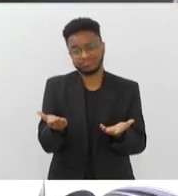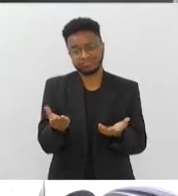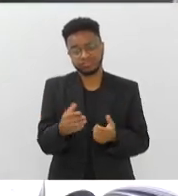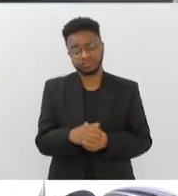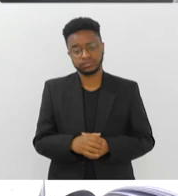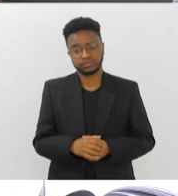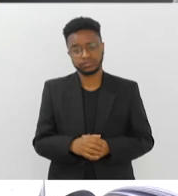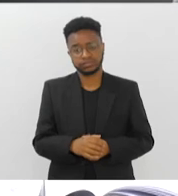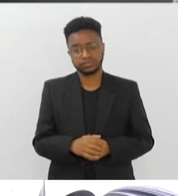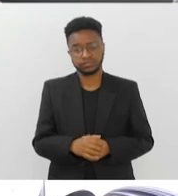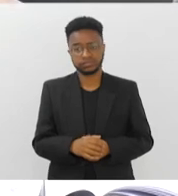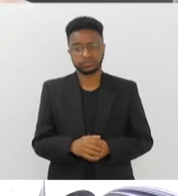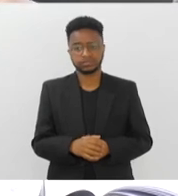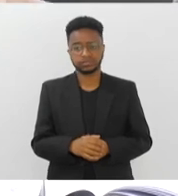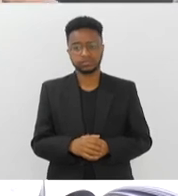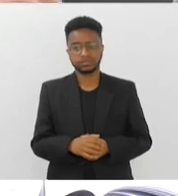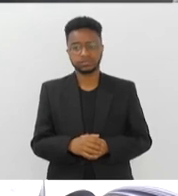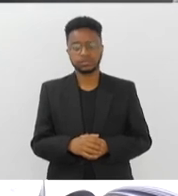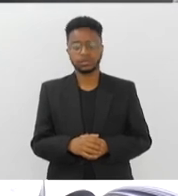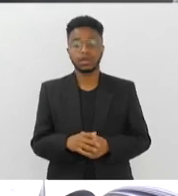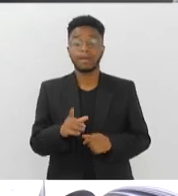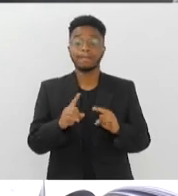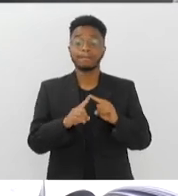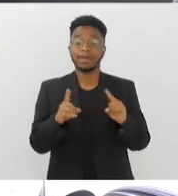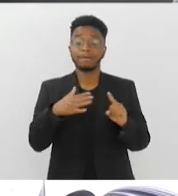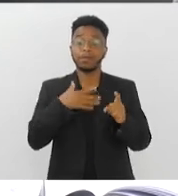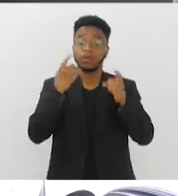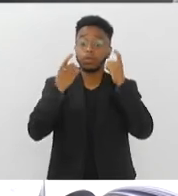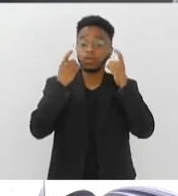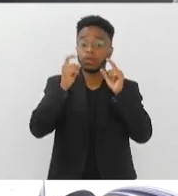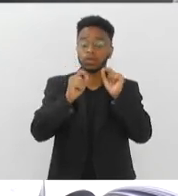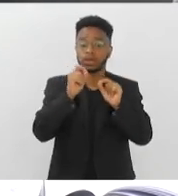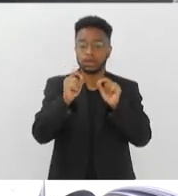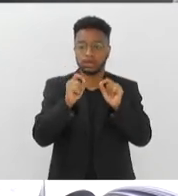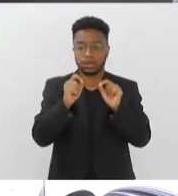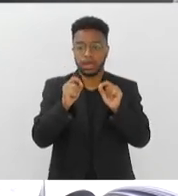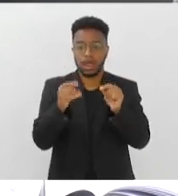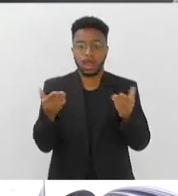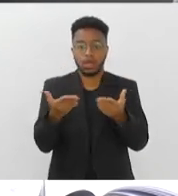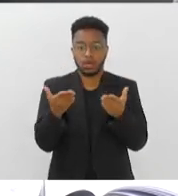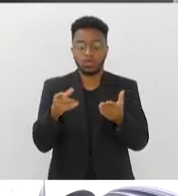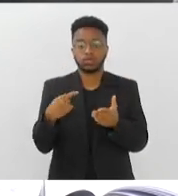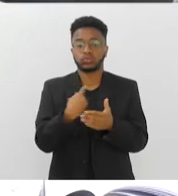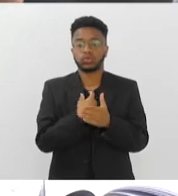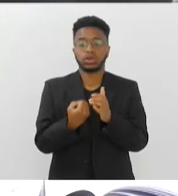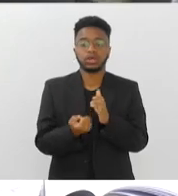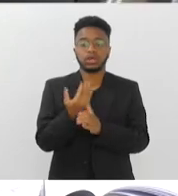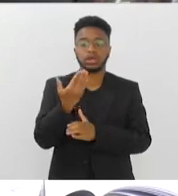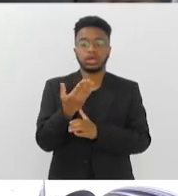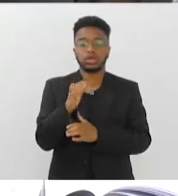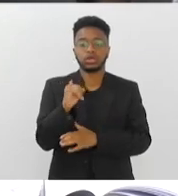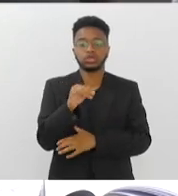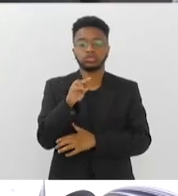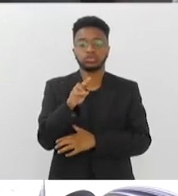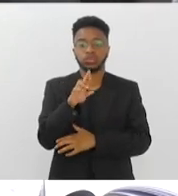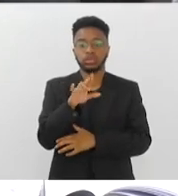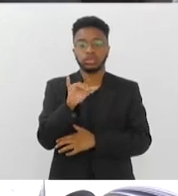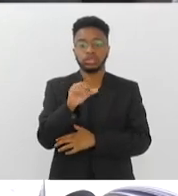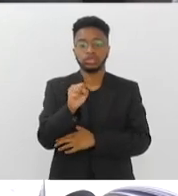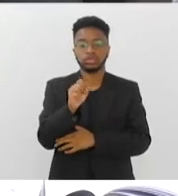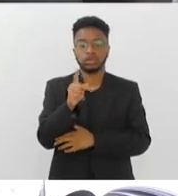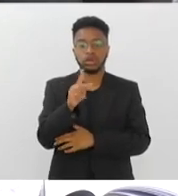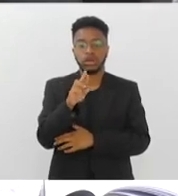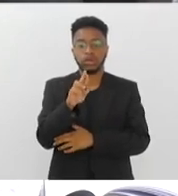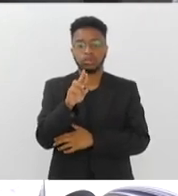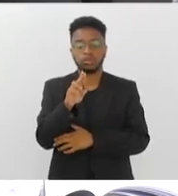capital até tanto, nas pequenas e médias. Na minha preocupação é que a gente vai firmar jurisprudência. Eu vou pedir vista. Eu vou